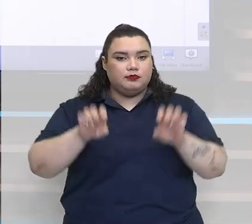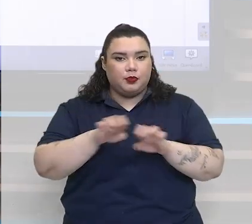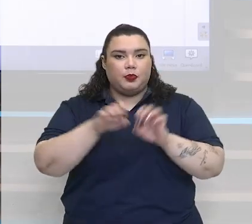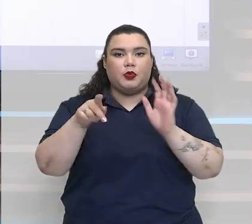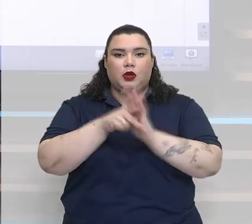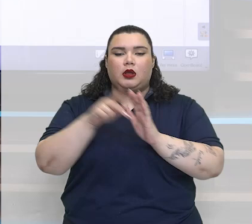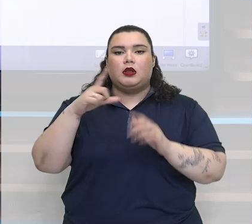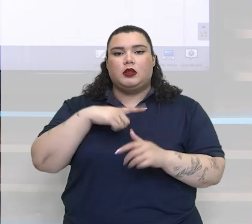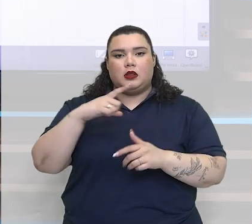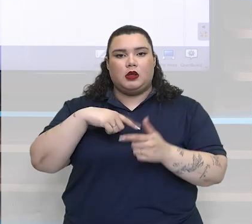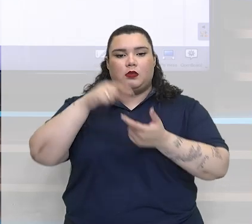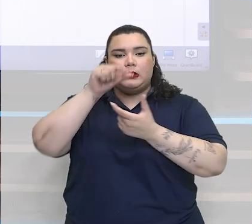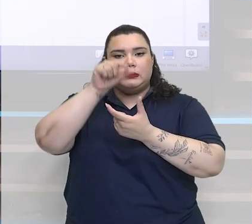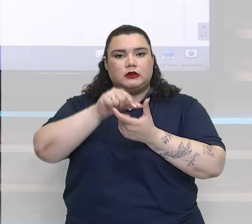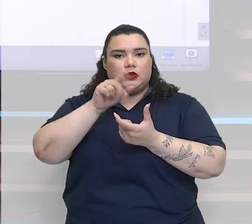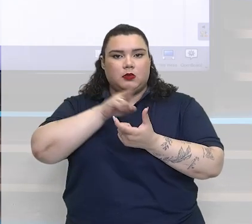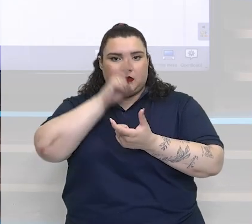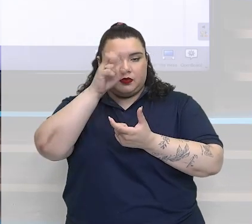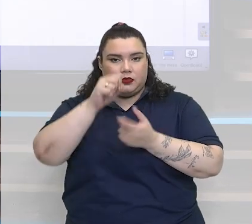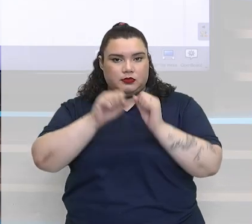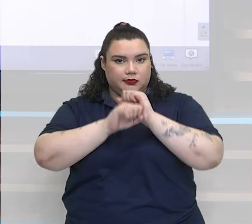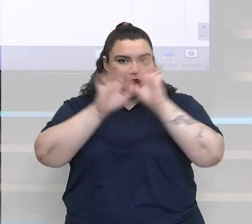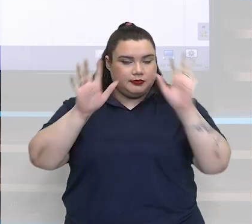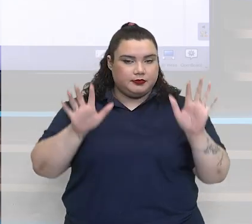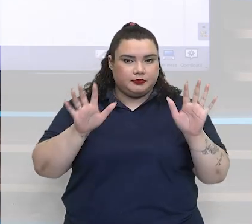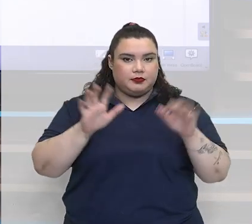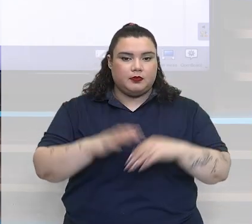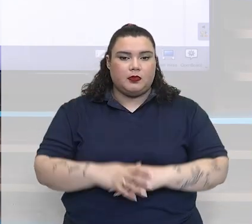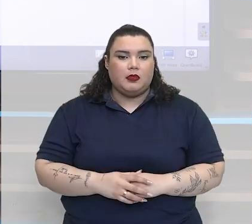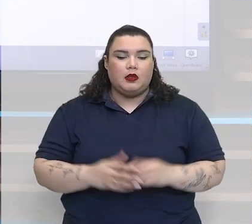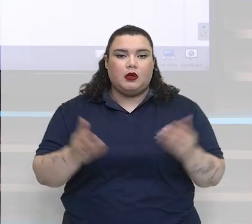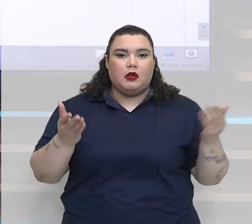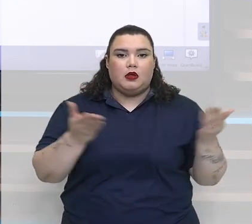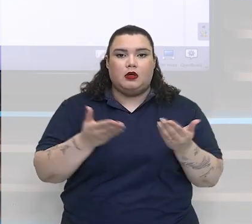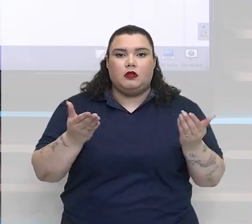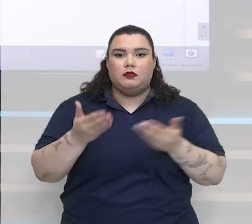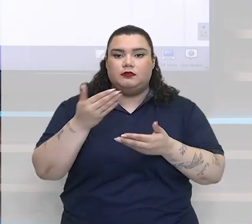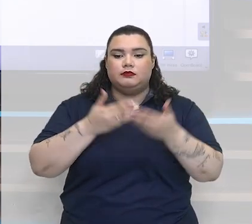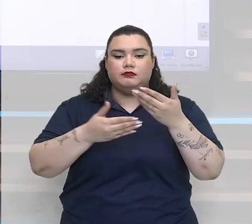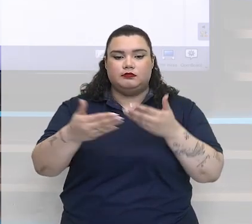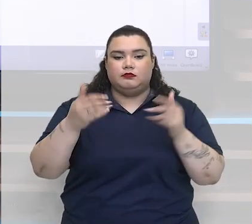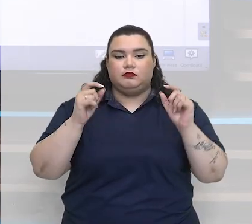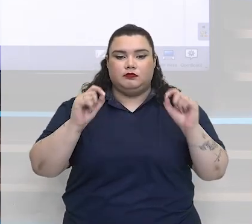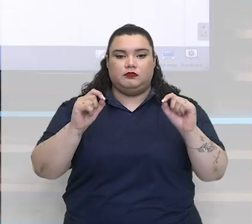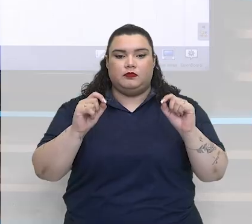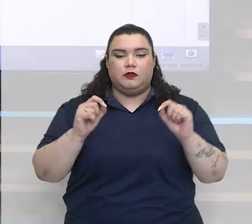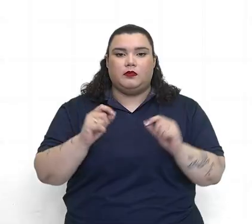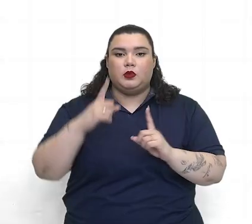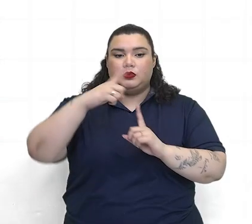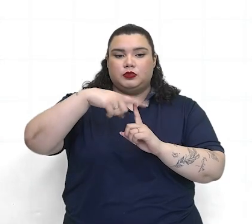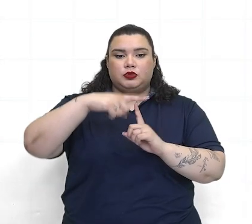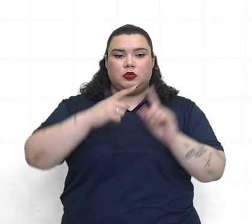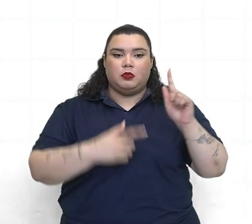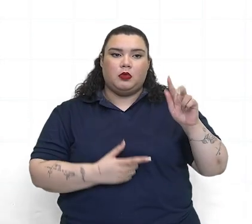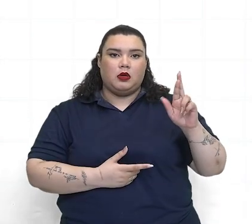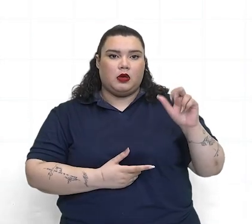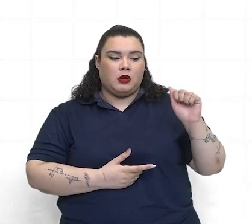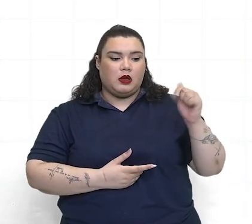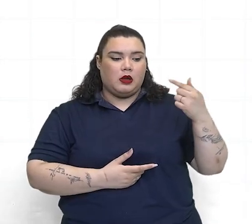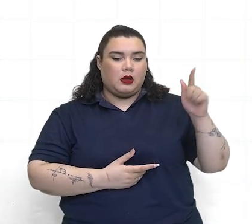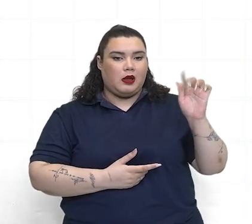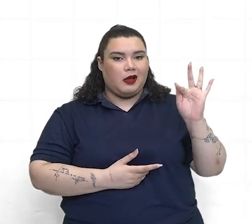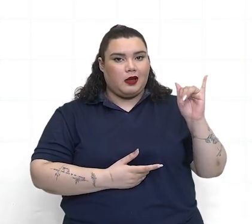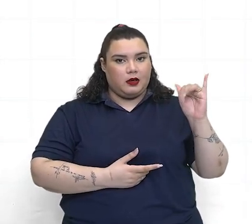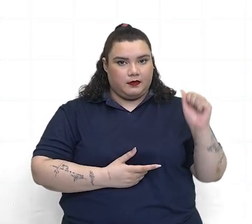uma sílaba tônica. Está claro? Agora vamos ver, então, a acentuação gráfica. Agora que você